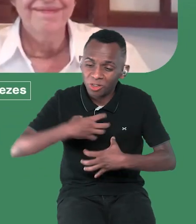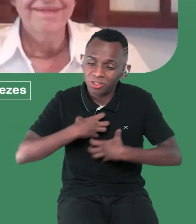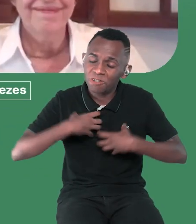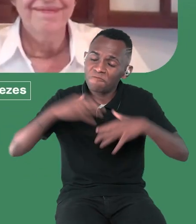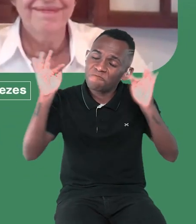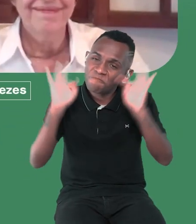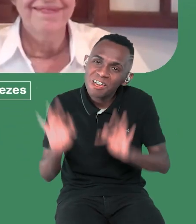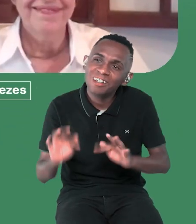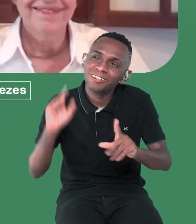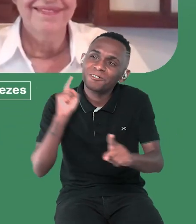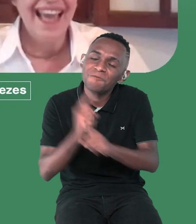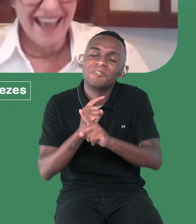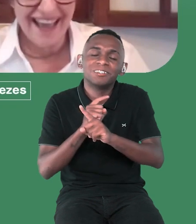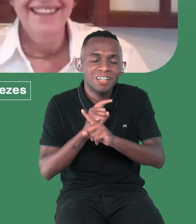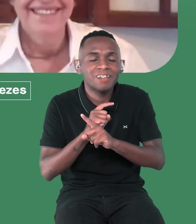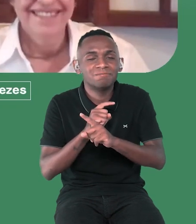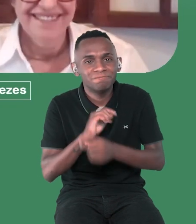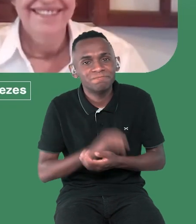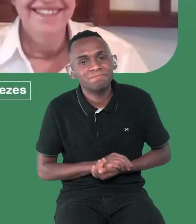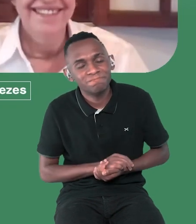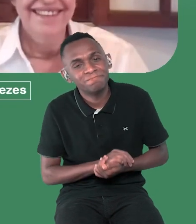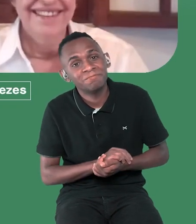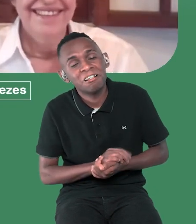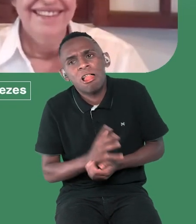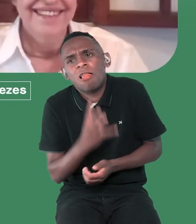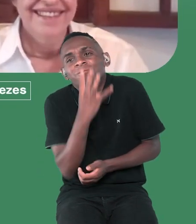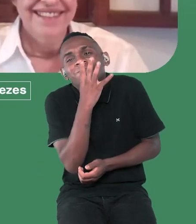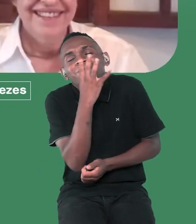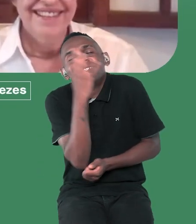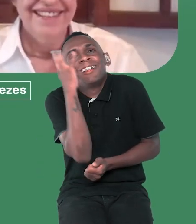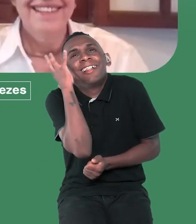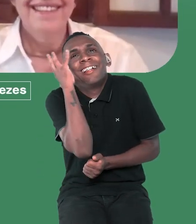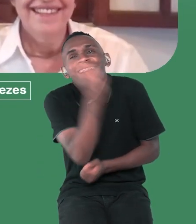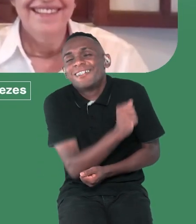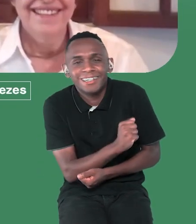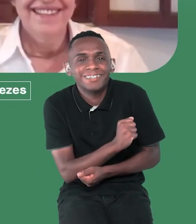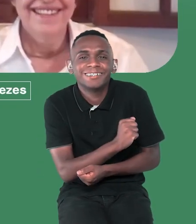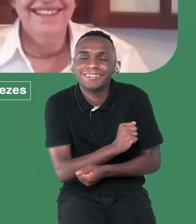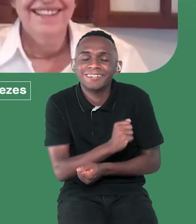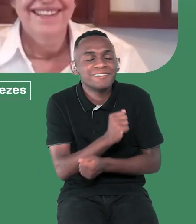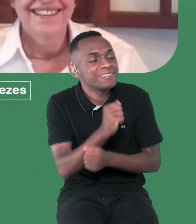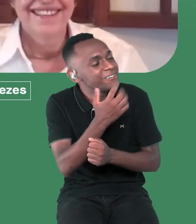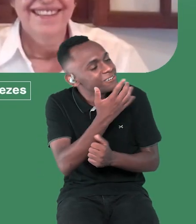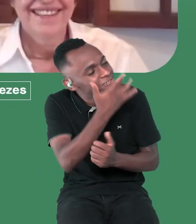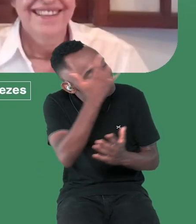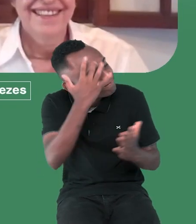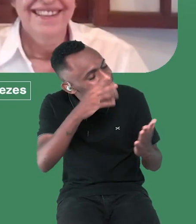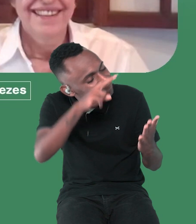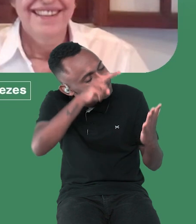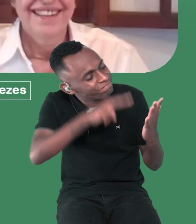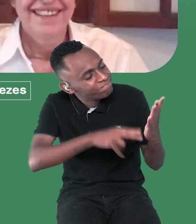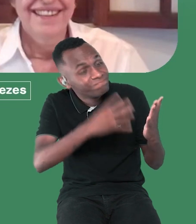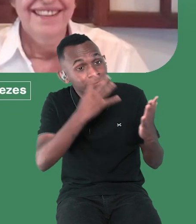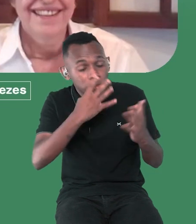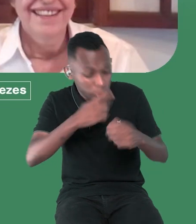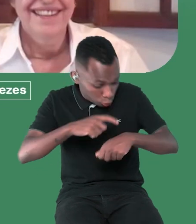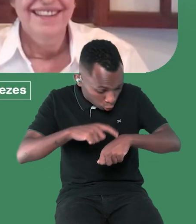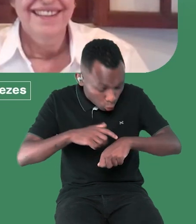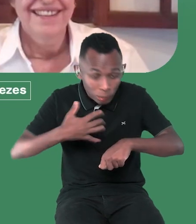o convite que o livro faz para o pequeno leitor, né? Para os leitores, não só para as crianças, mas para